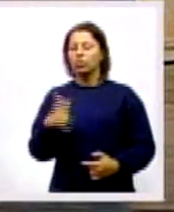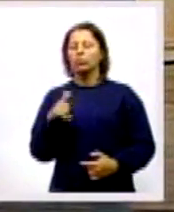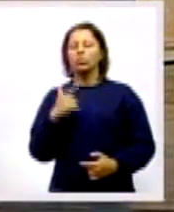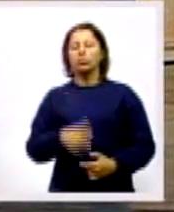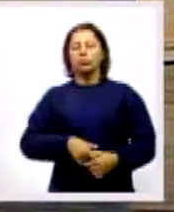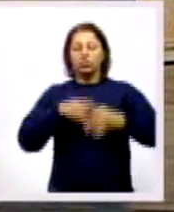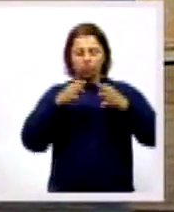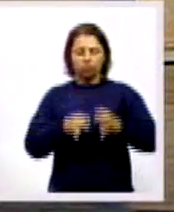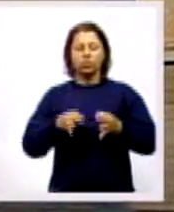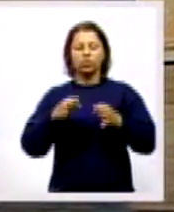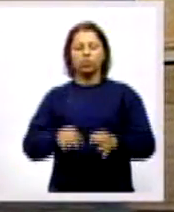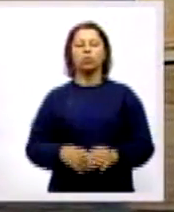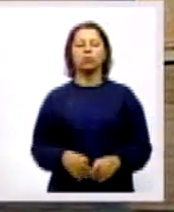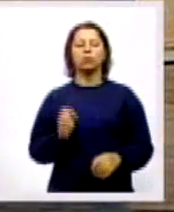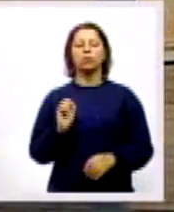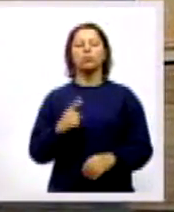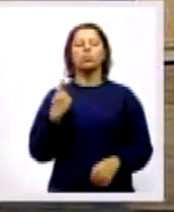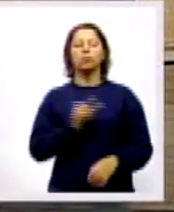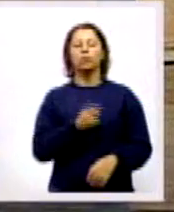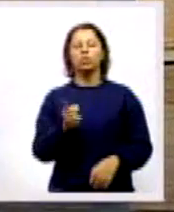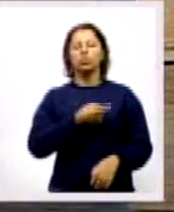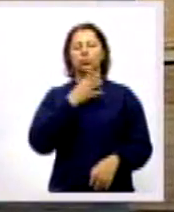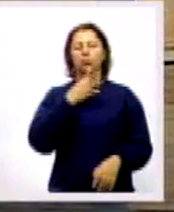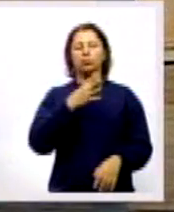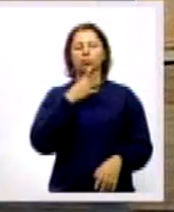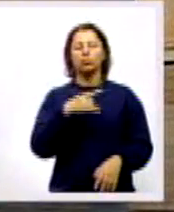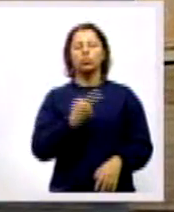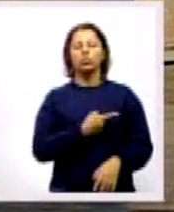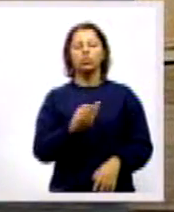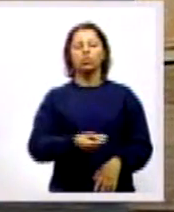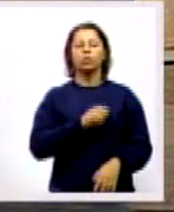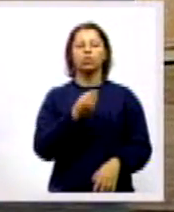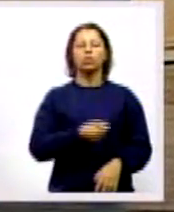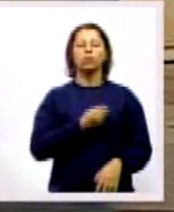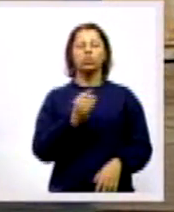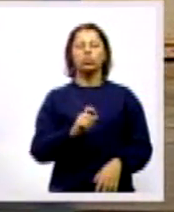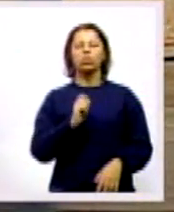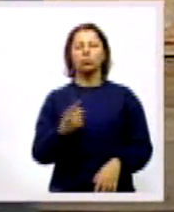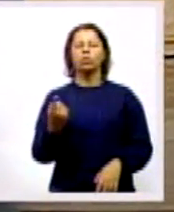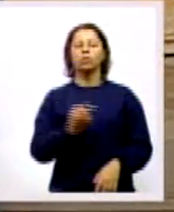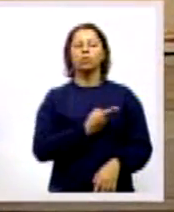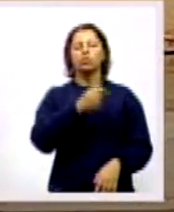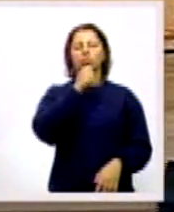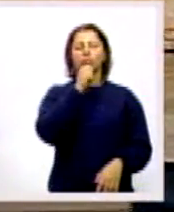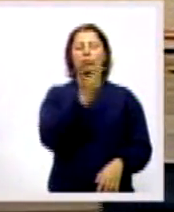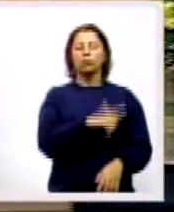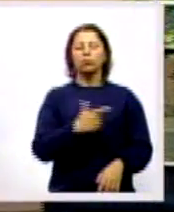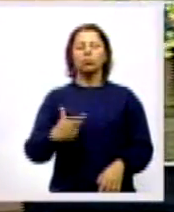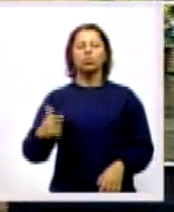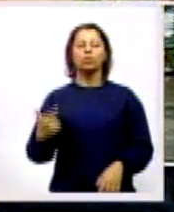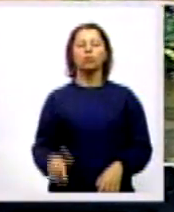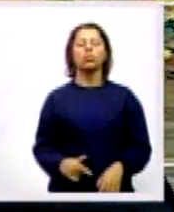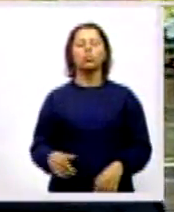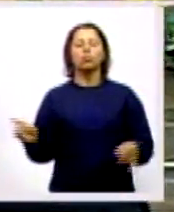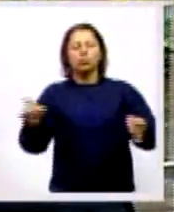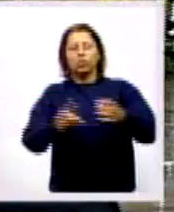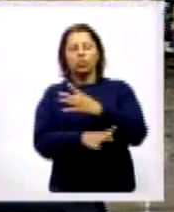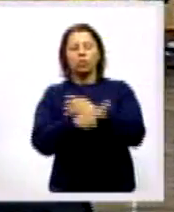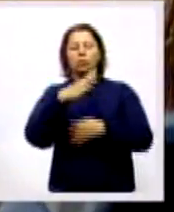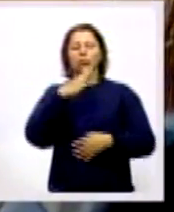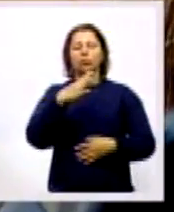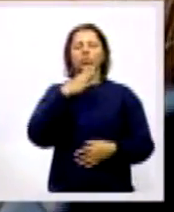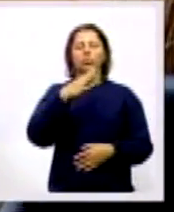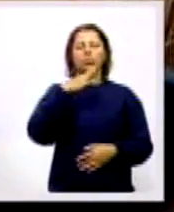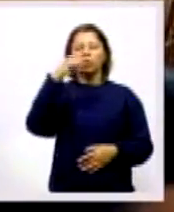segurança, naquilo que nós não conhecemos de nós mesmos, naquilo que nós ainda não temos o pleno